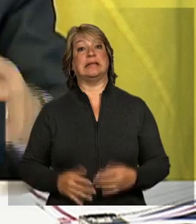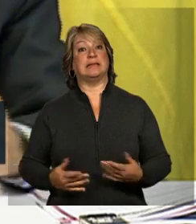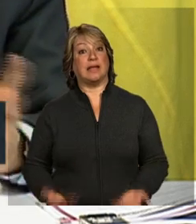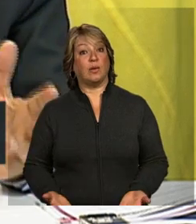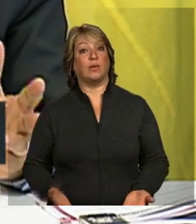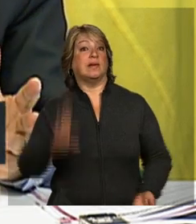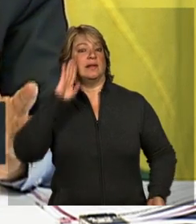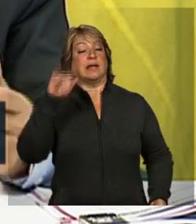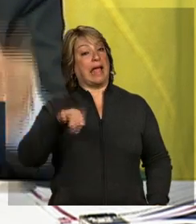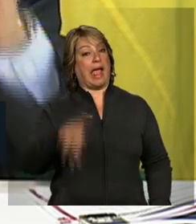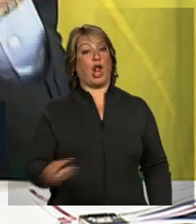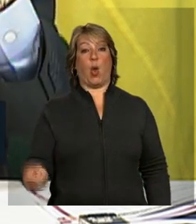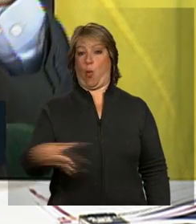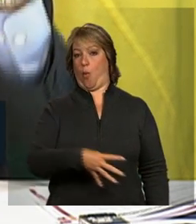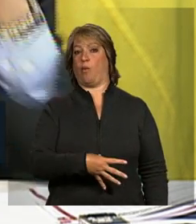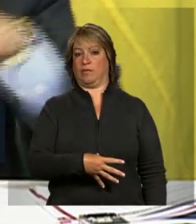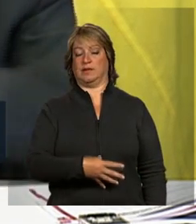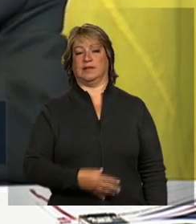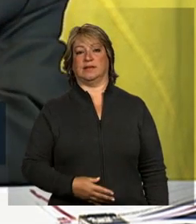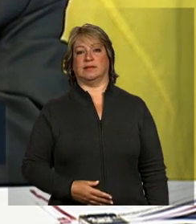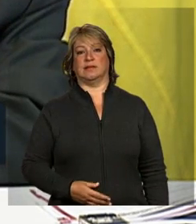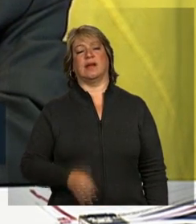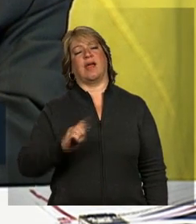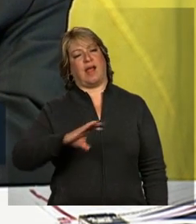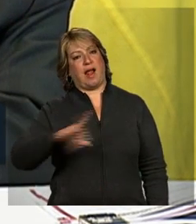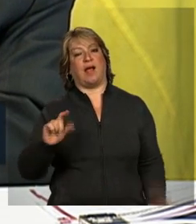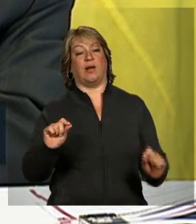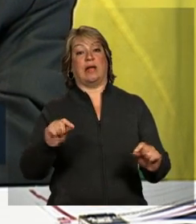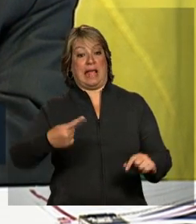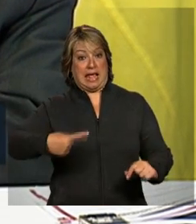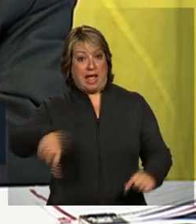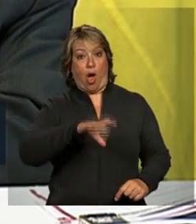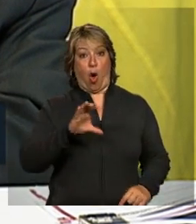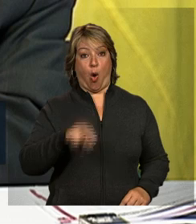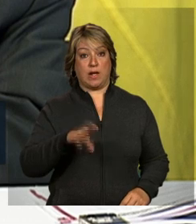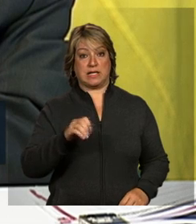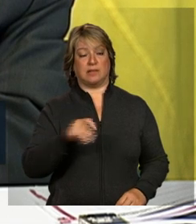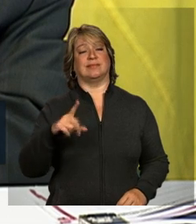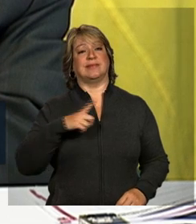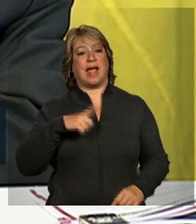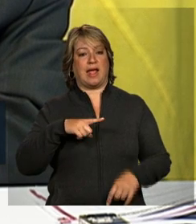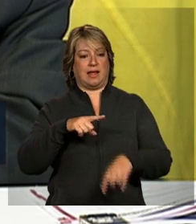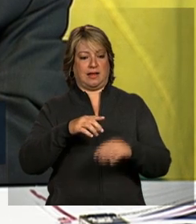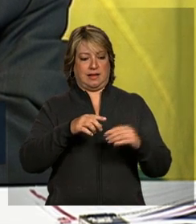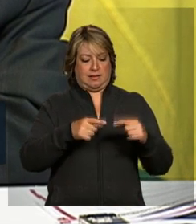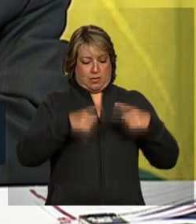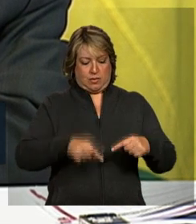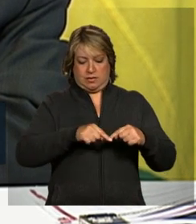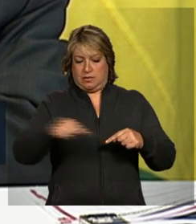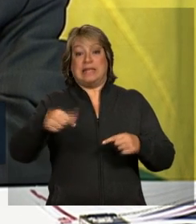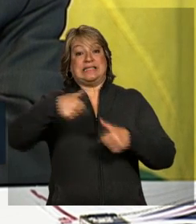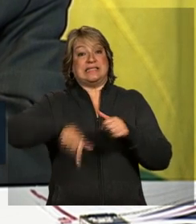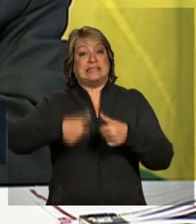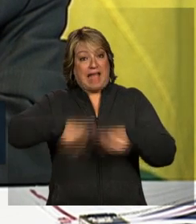é literalmente novo é claro que nessas concessões nós temos trechos que estavam no pque